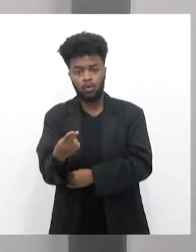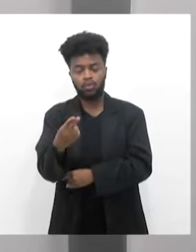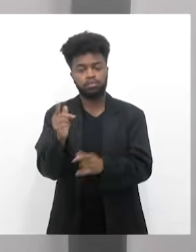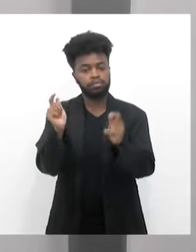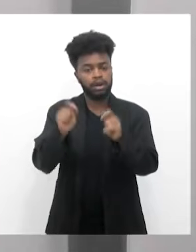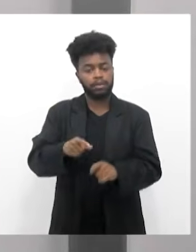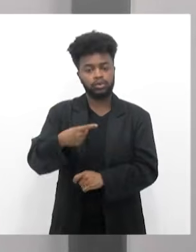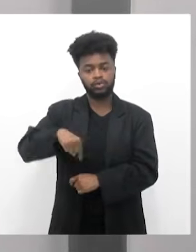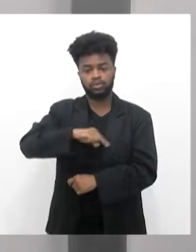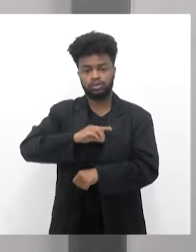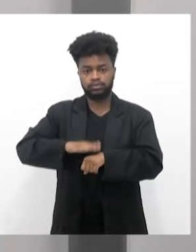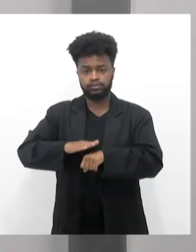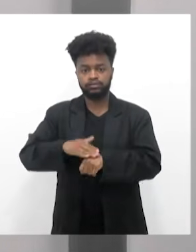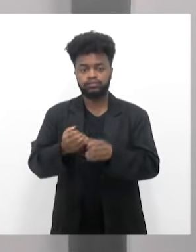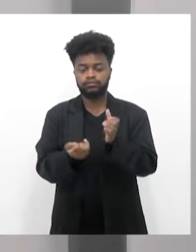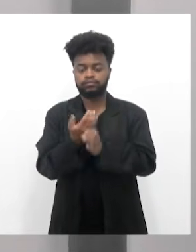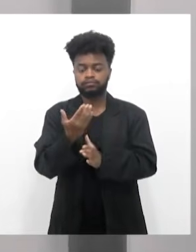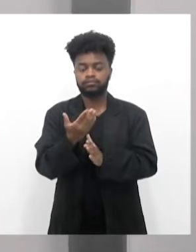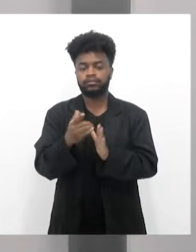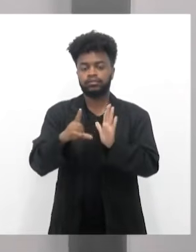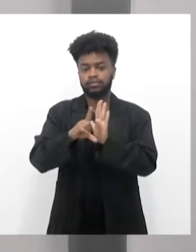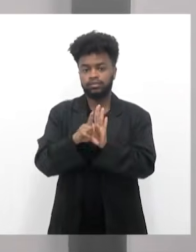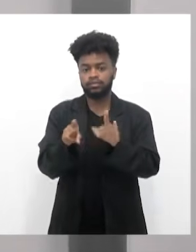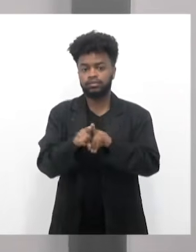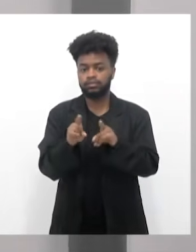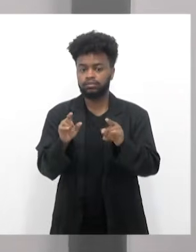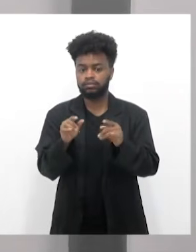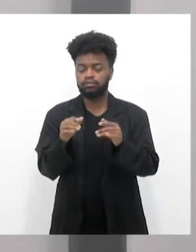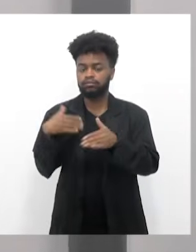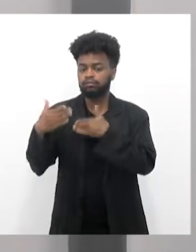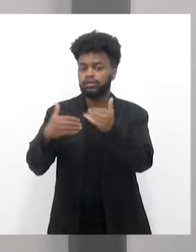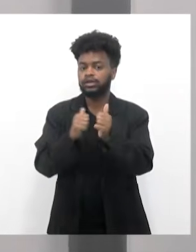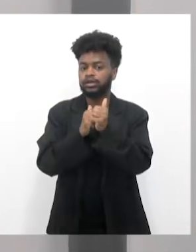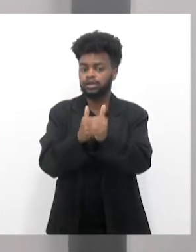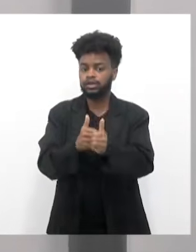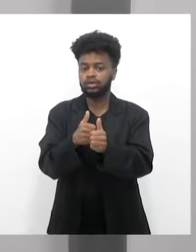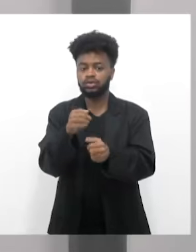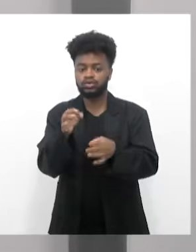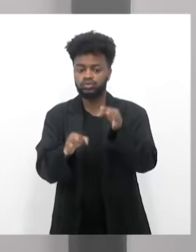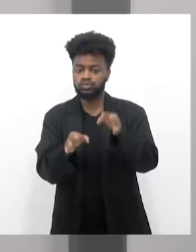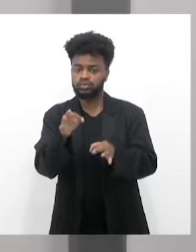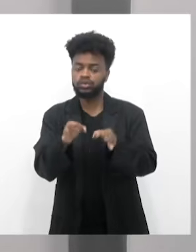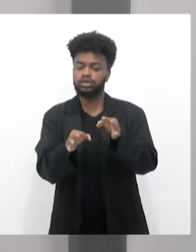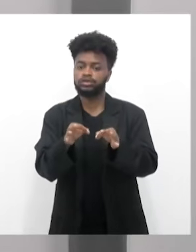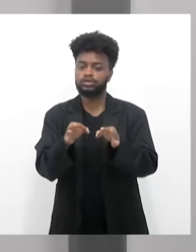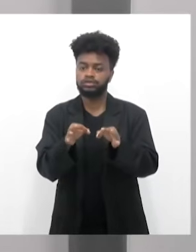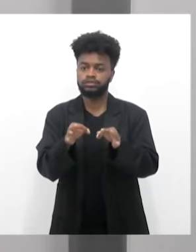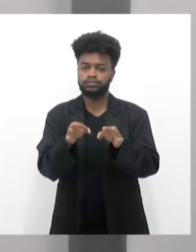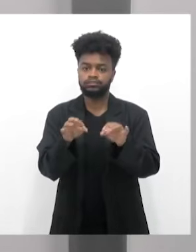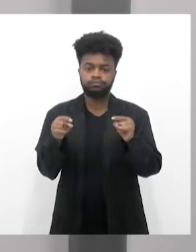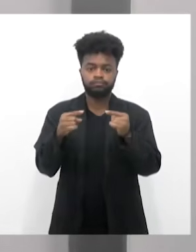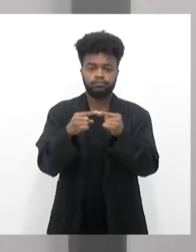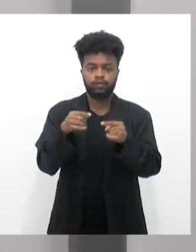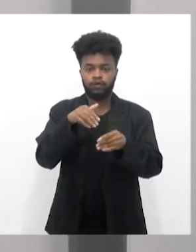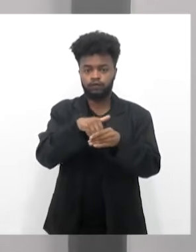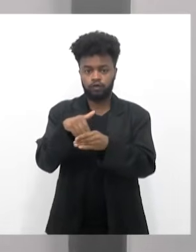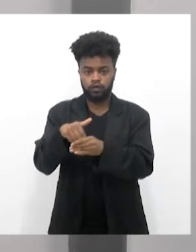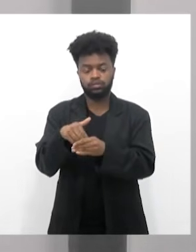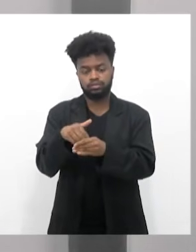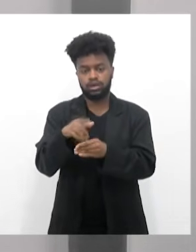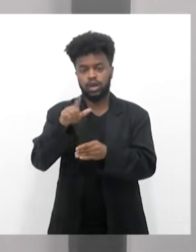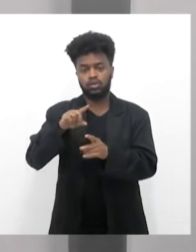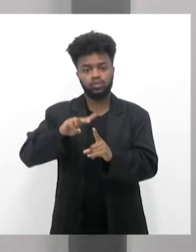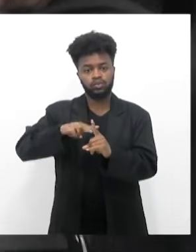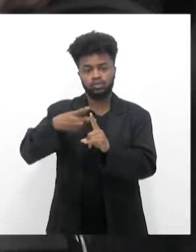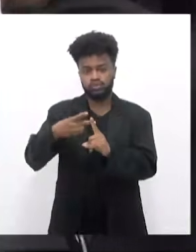capacidade nossa de legislar especificamente a partir do fato jurídico gerador, ensejador da eleição, que é efetivamente a dupla